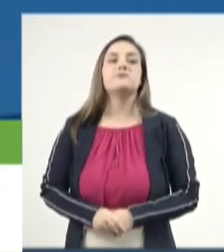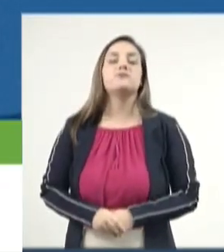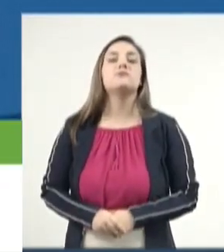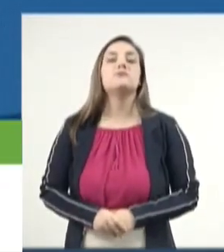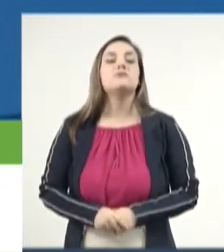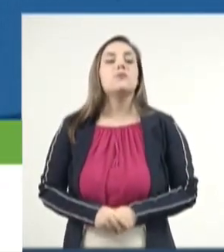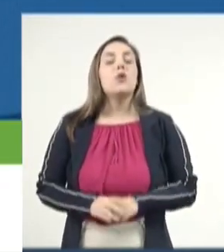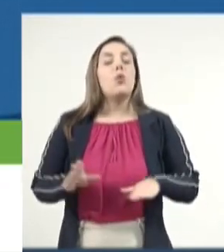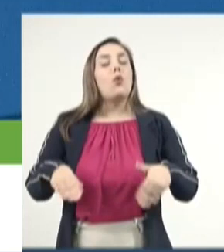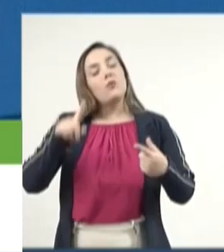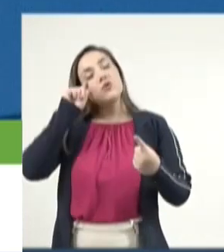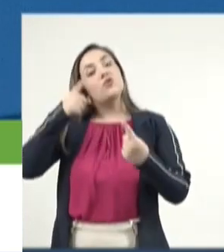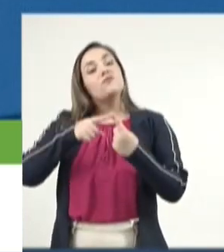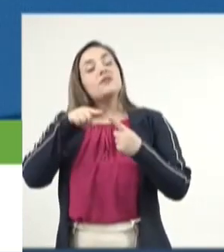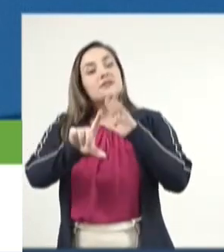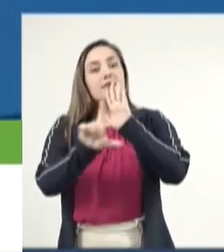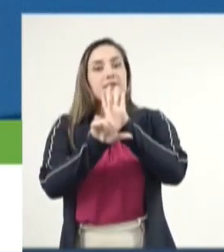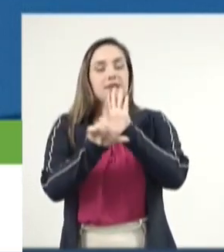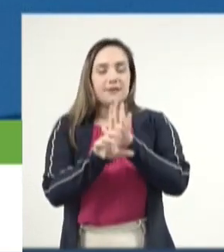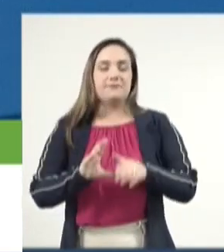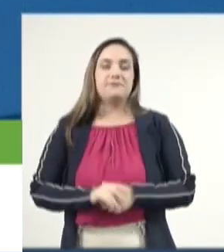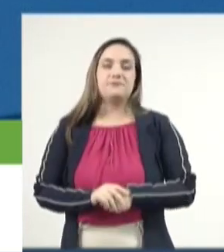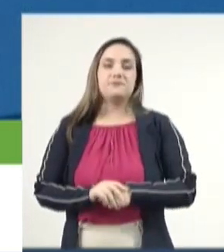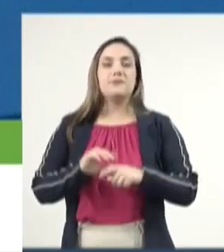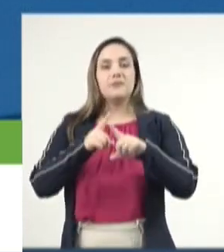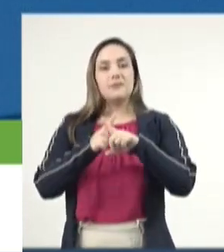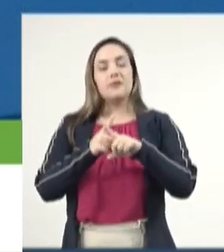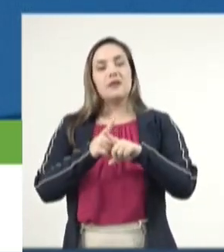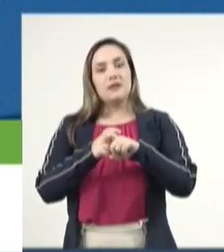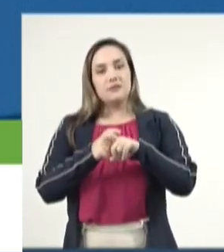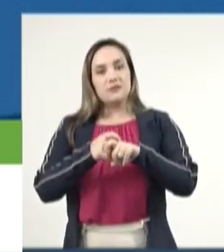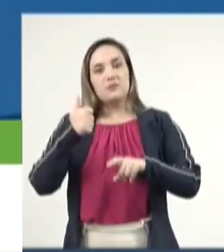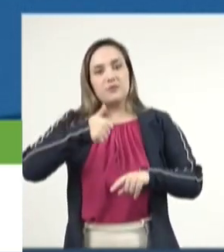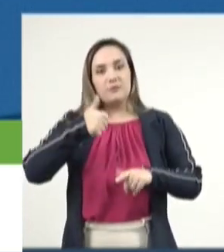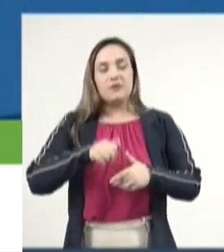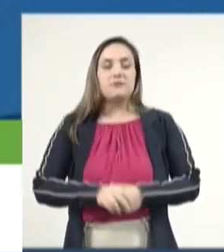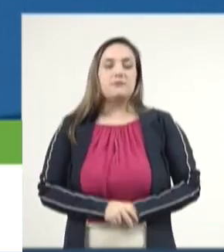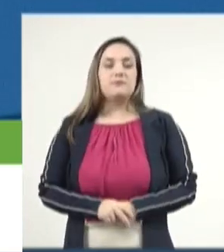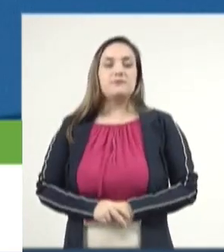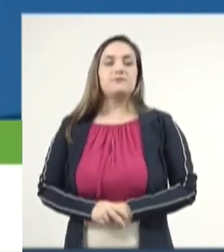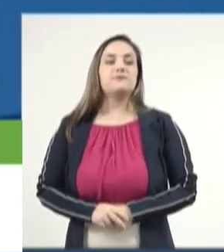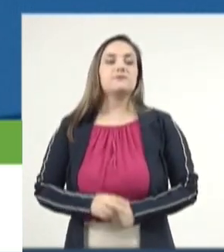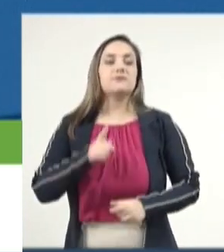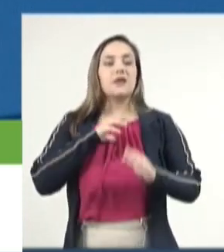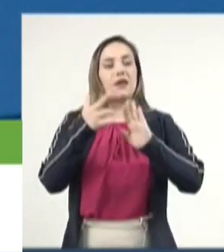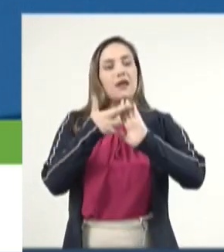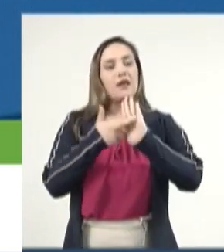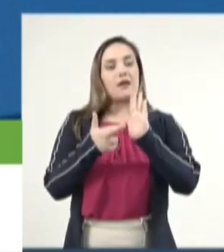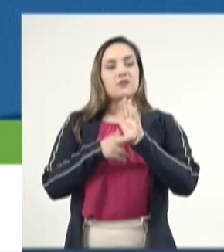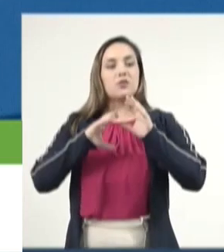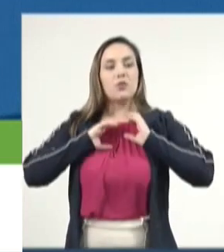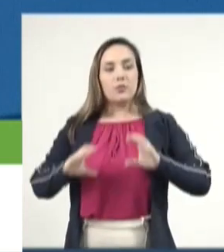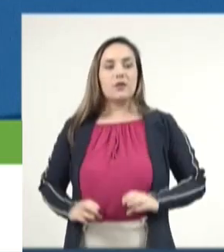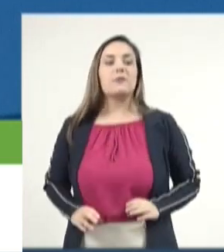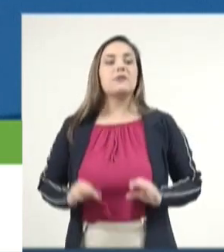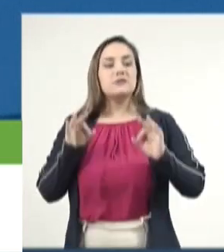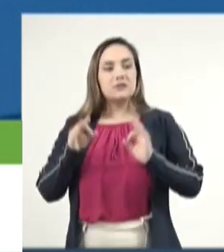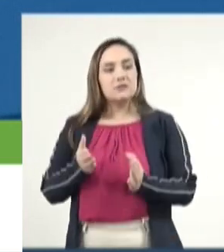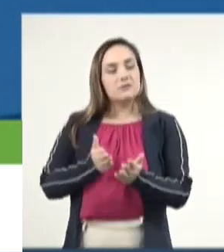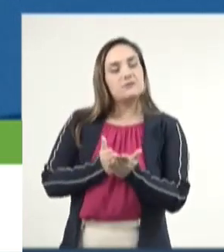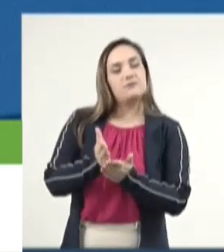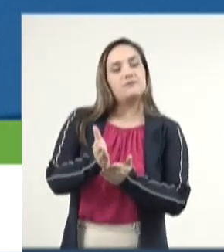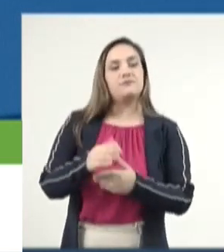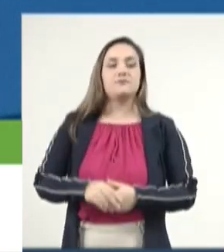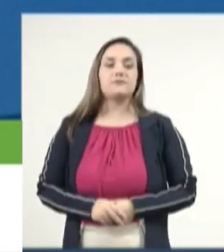Constitui objetivos desta lei. Inciso 1º. Estabelecer regras e normas de condutas e boas práticas